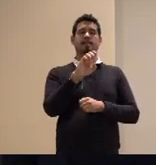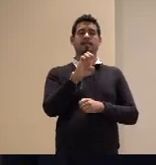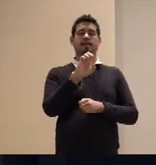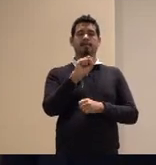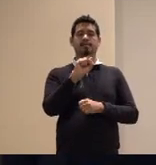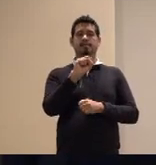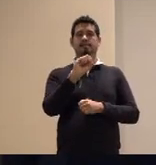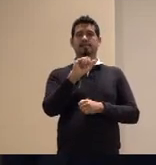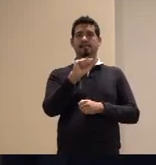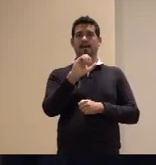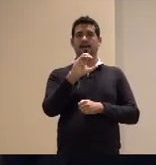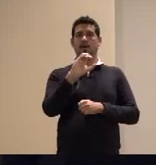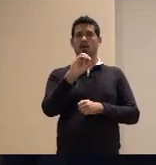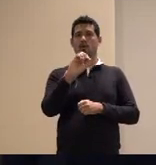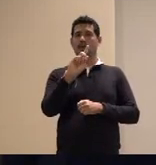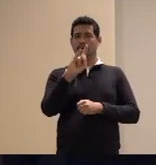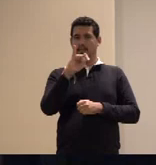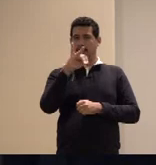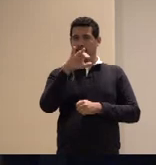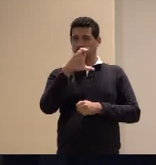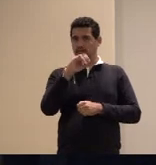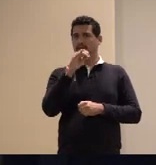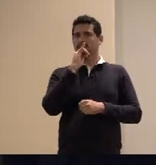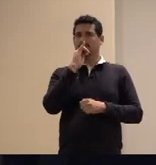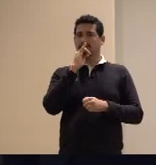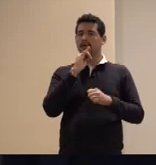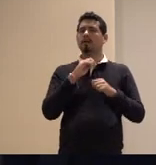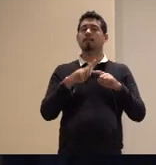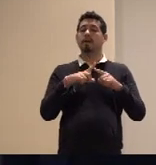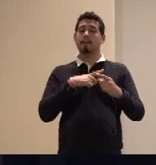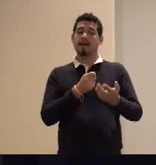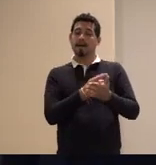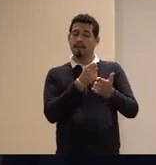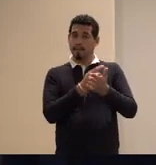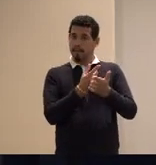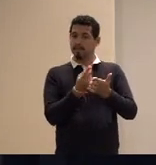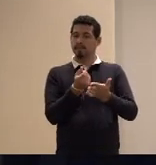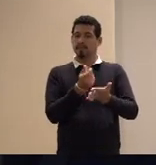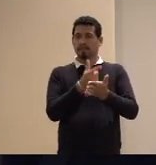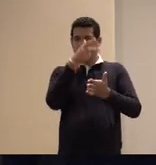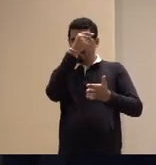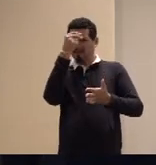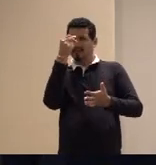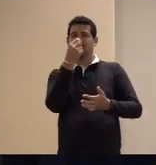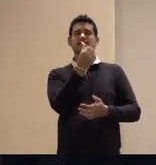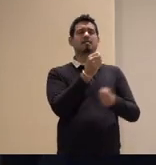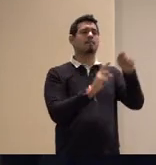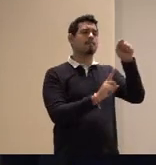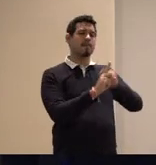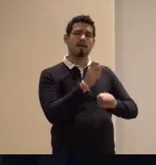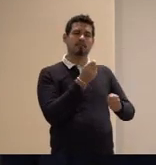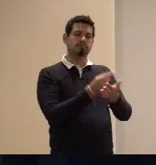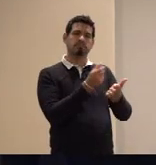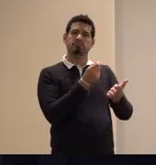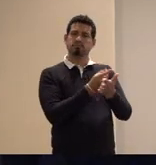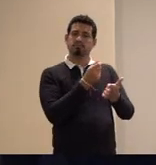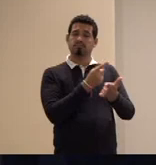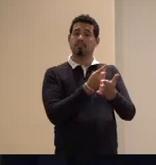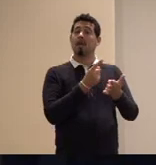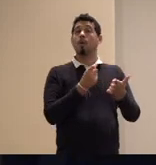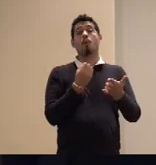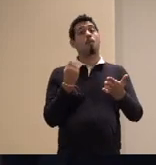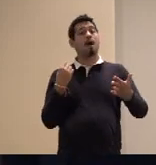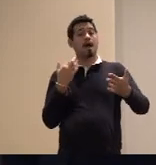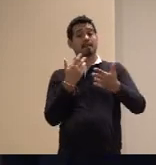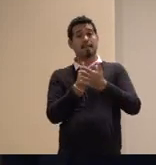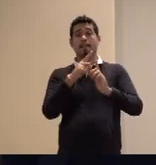Ele visa o pagamento, são recursos municipais, durante 6 meses, podendo ser prorrogado por até